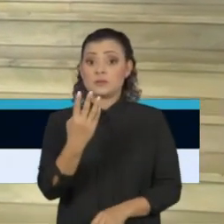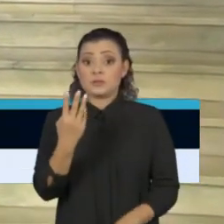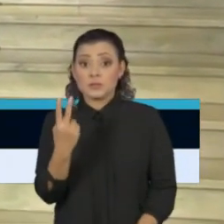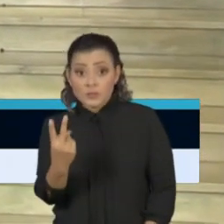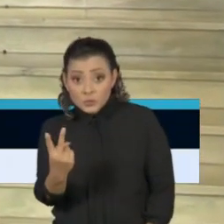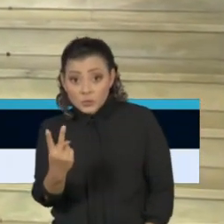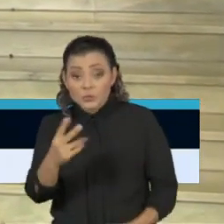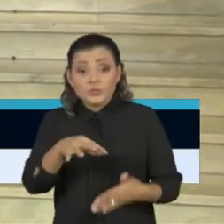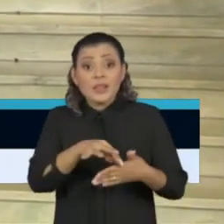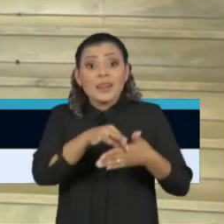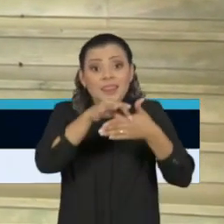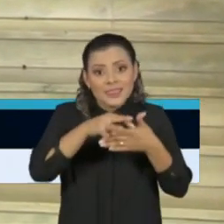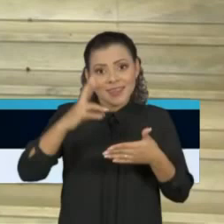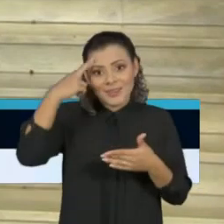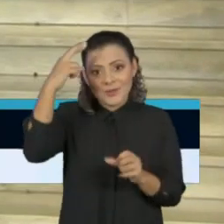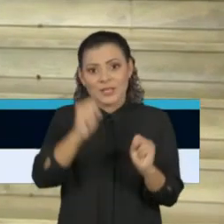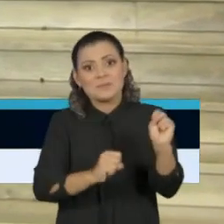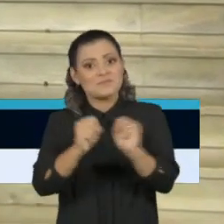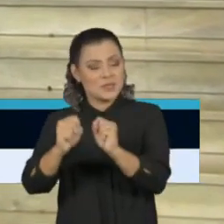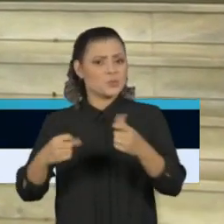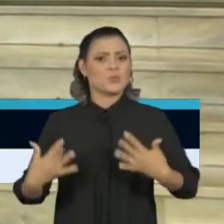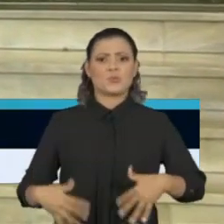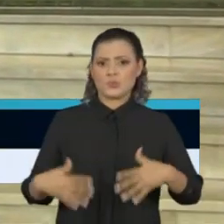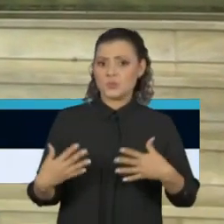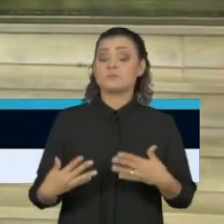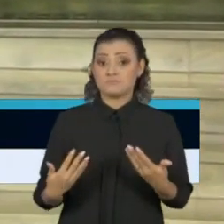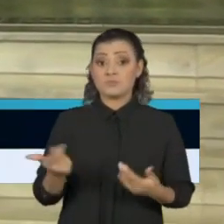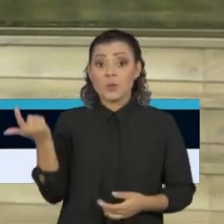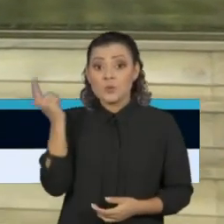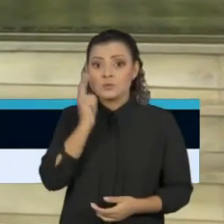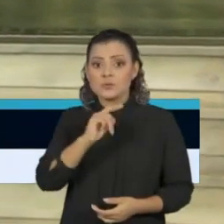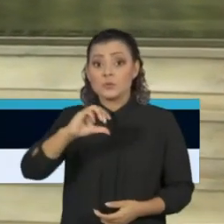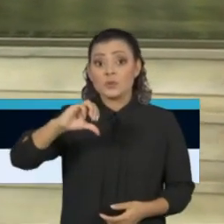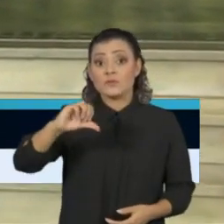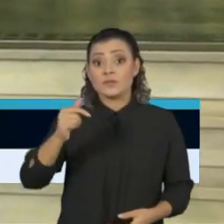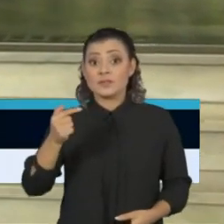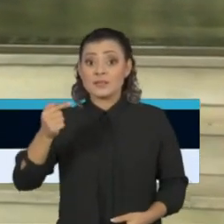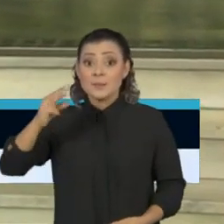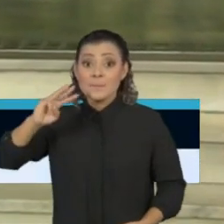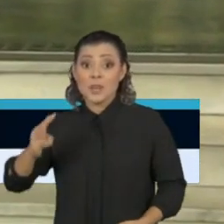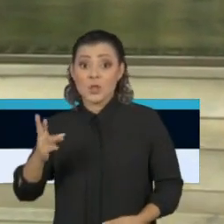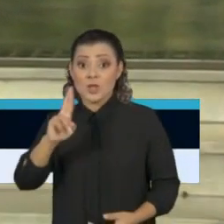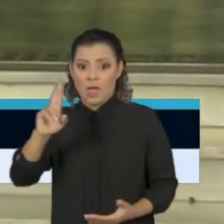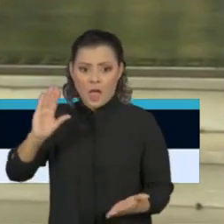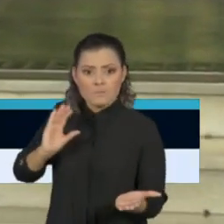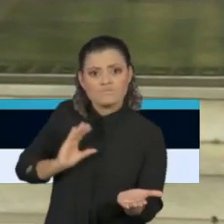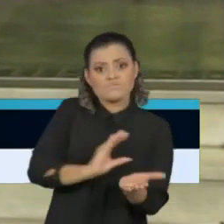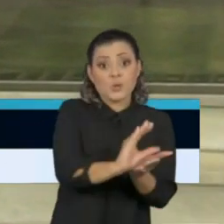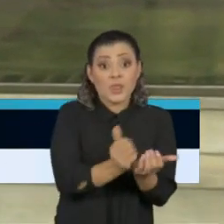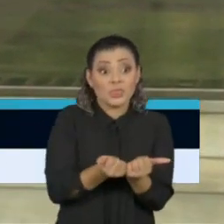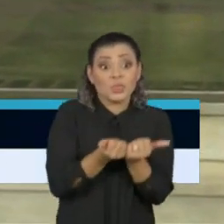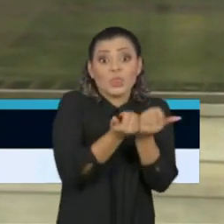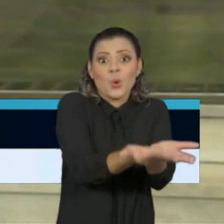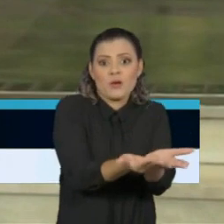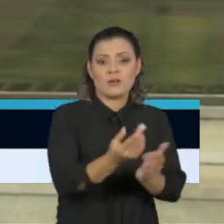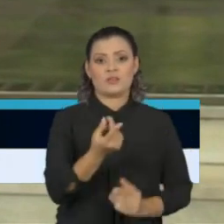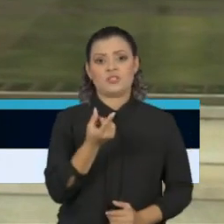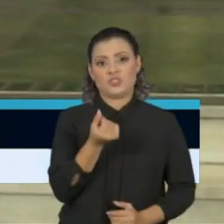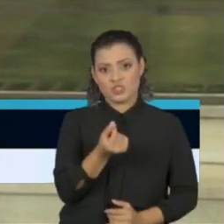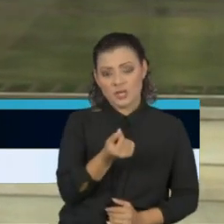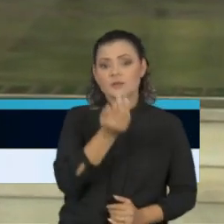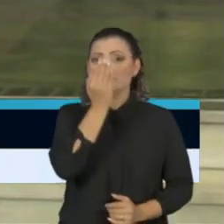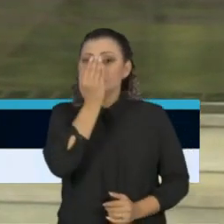232 dirigentes empresariais. Conseguimos 97 milhões de reais em doações, em dinheiro,